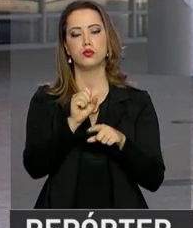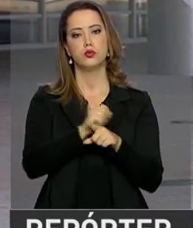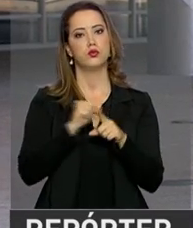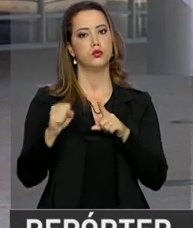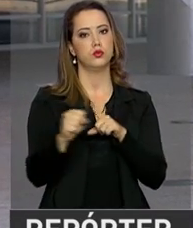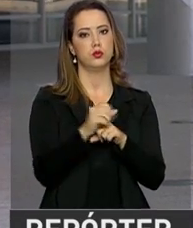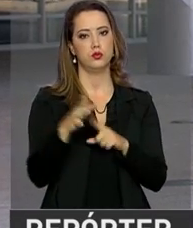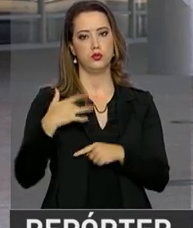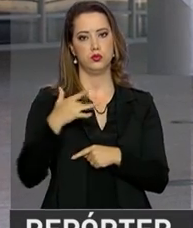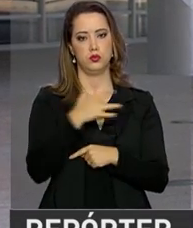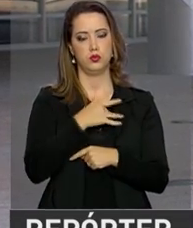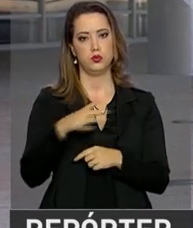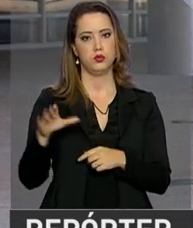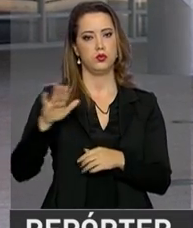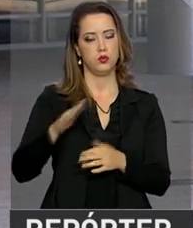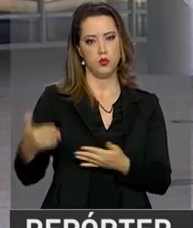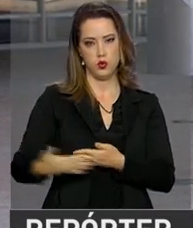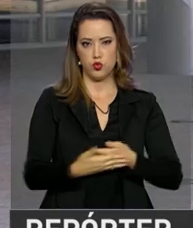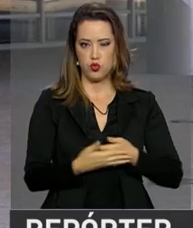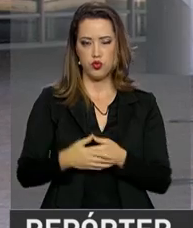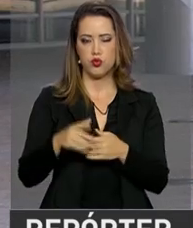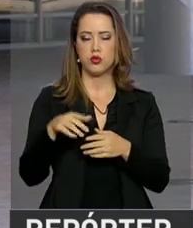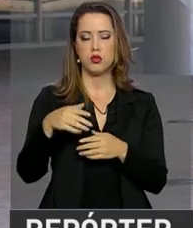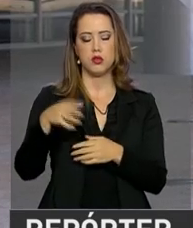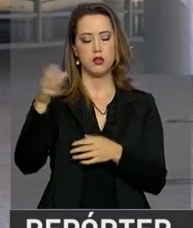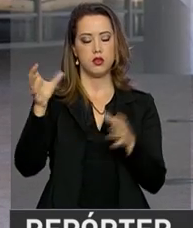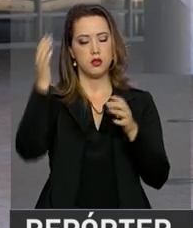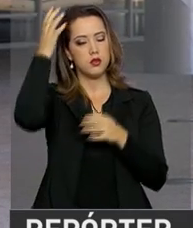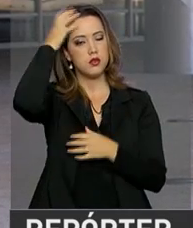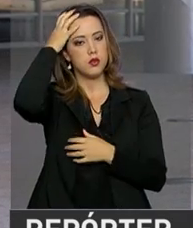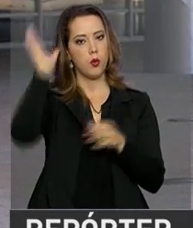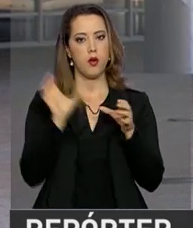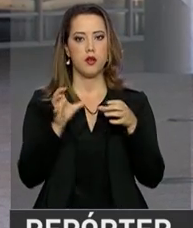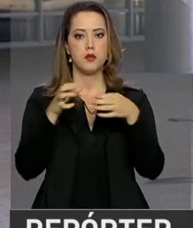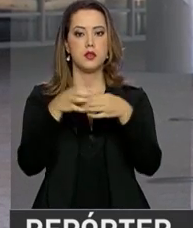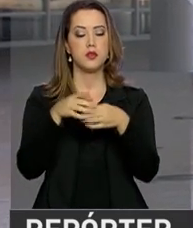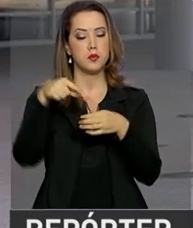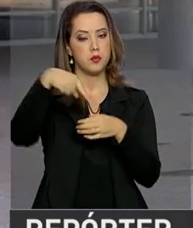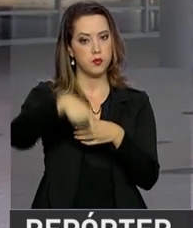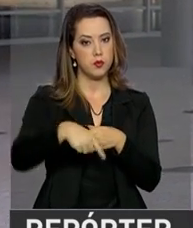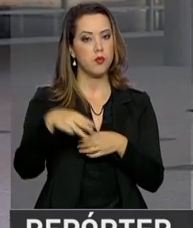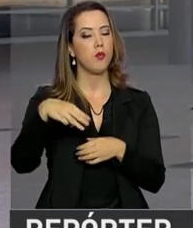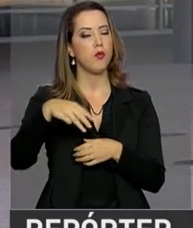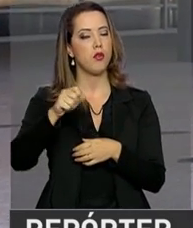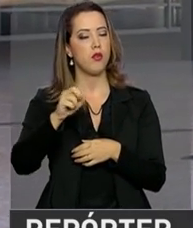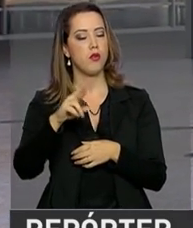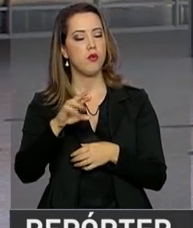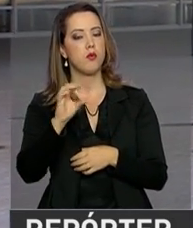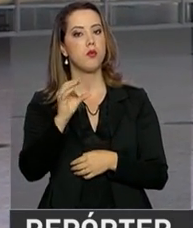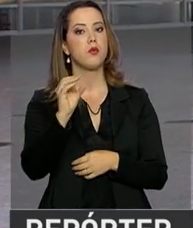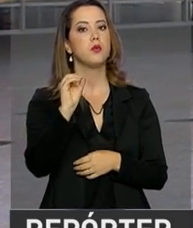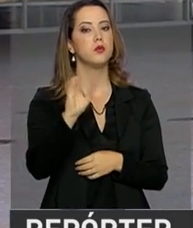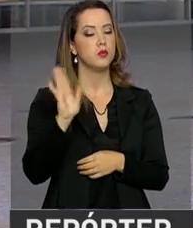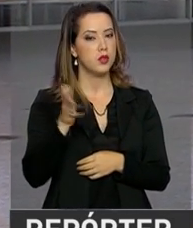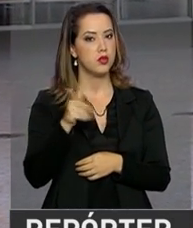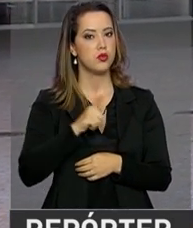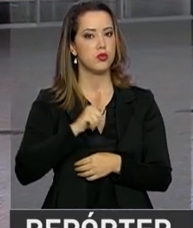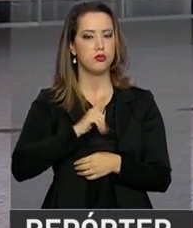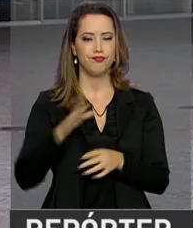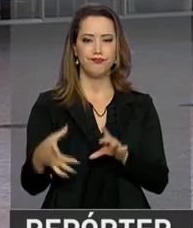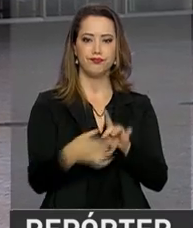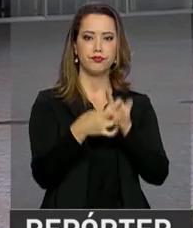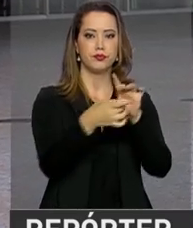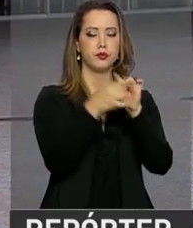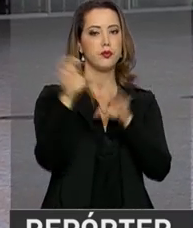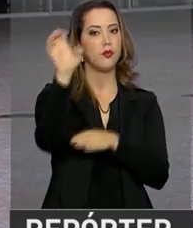crianças com microcefalia essa estratégia foi lançada em março deste ano e prevê uma ação integrada entre dados